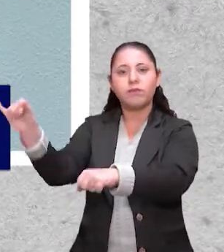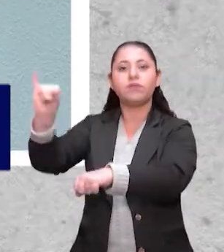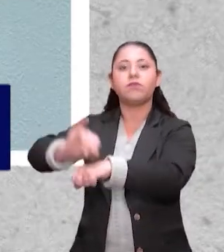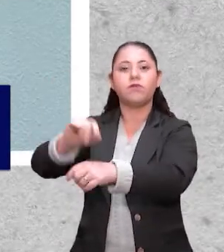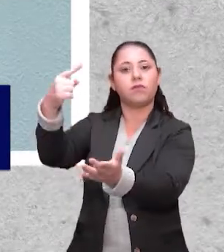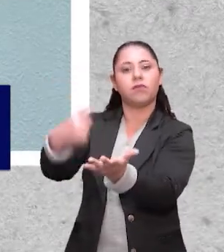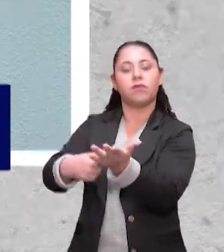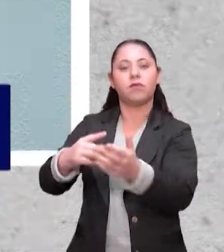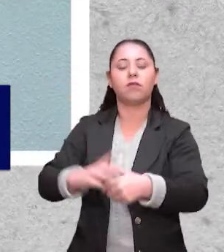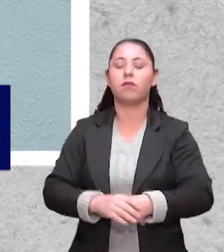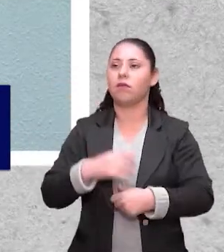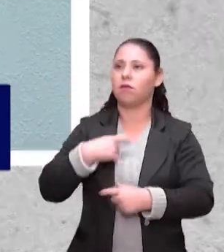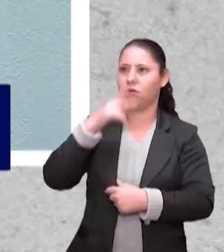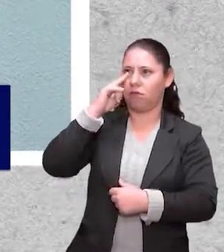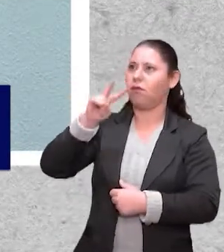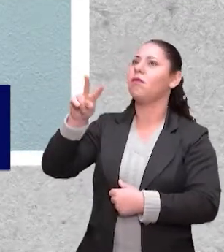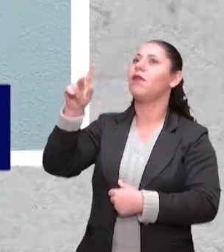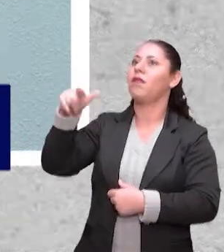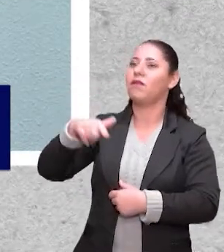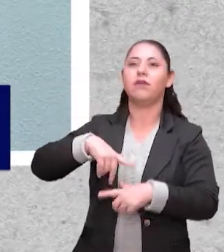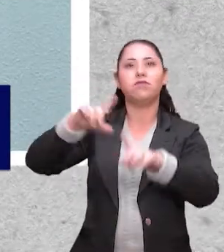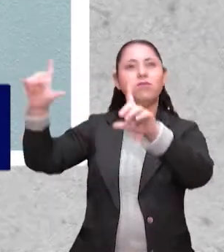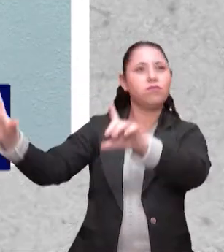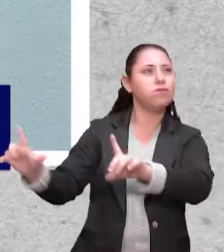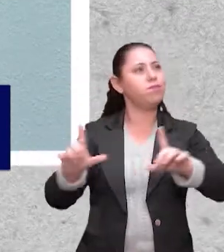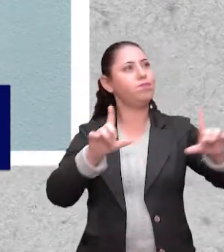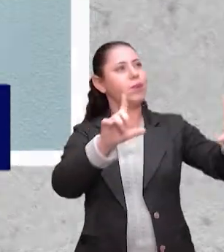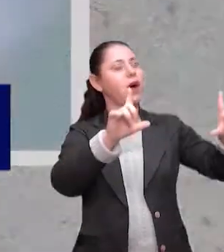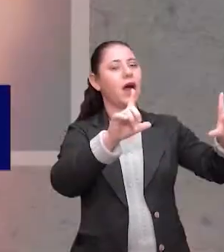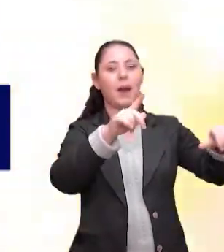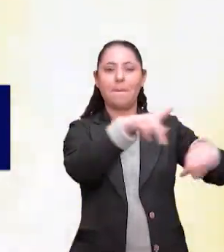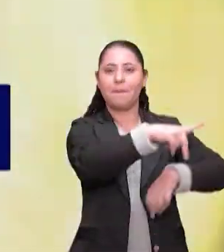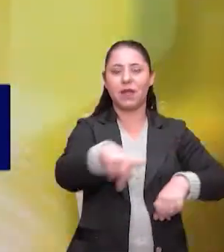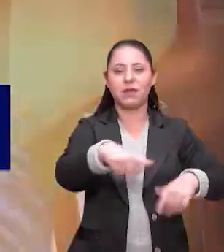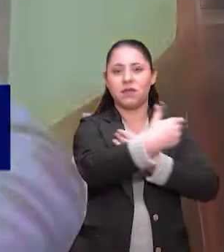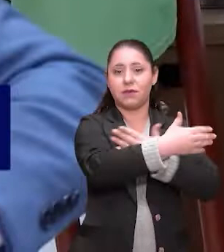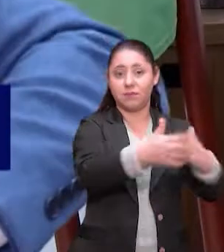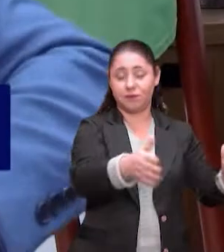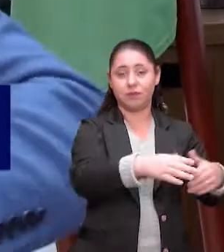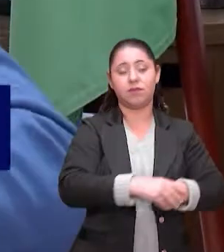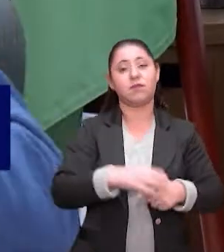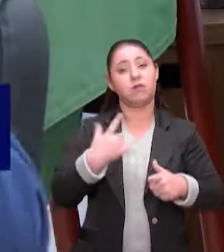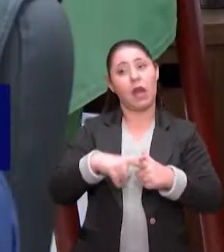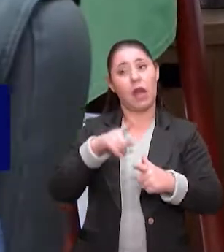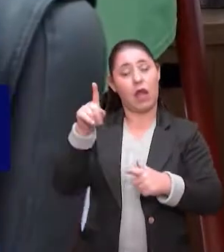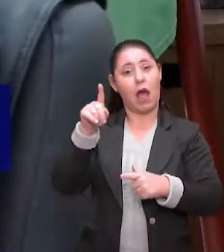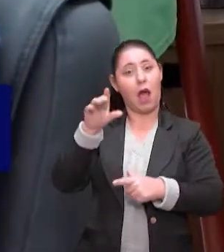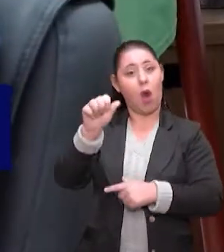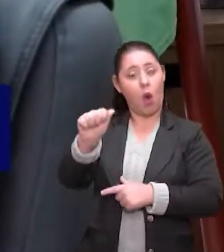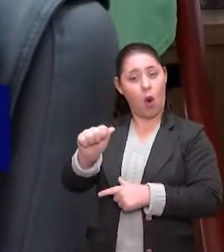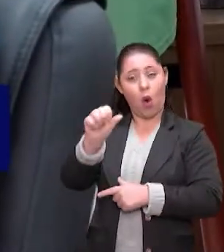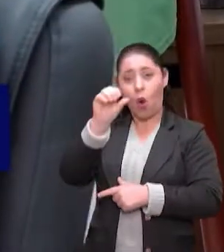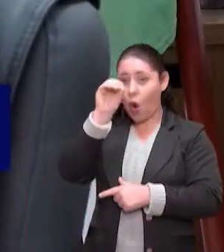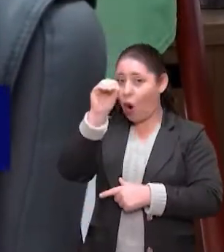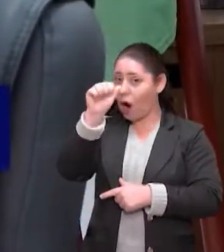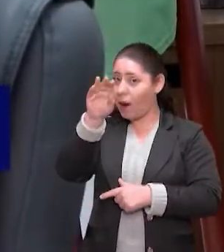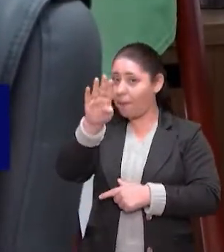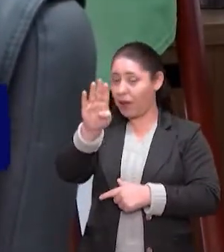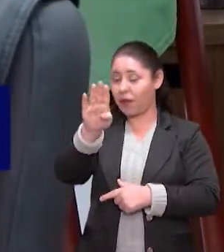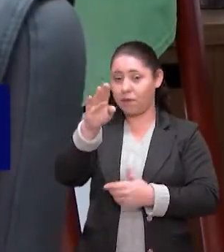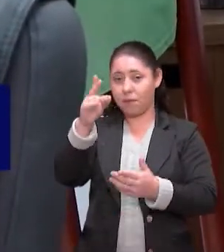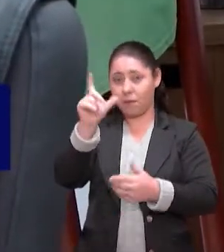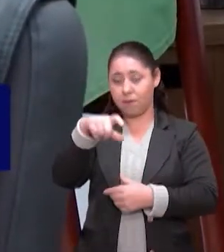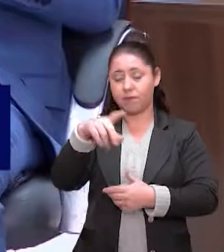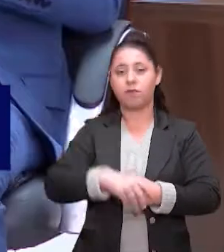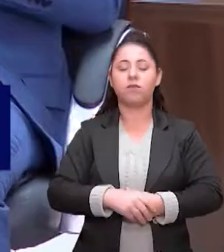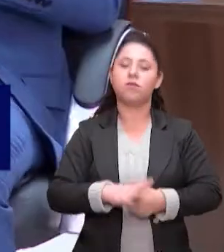compromisso. Ela estava por aqui, a hora que eu vi, falei, não, essa vai ficar na sala da presidência, porque foi lá que eu peguei minha carteira da OAB. E comecei a advogar em